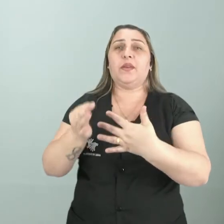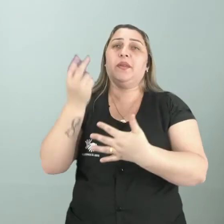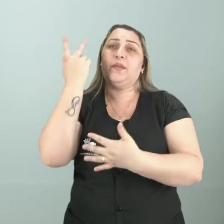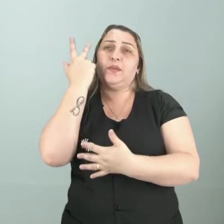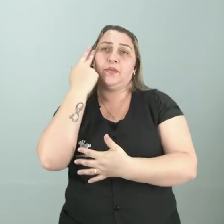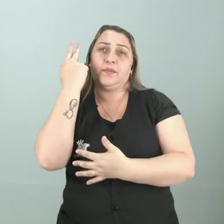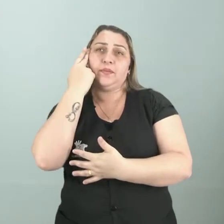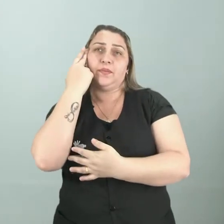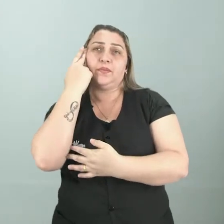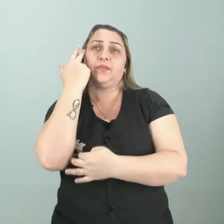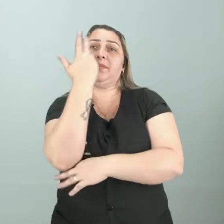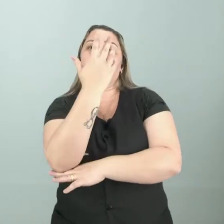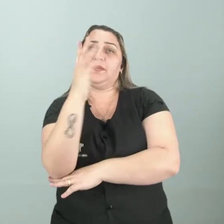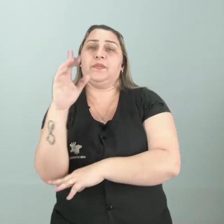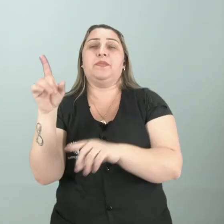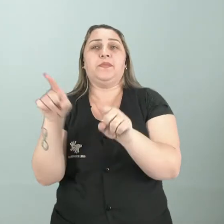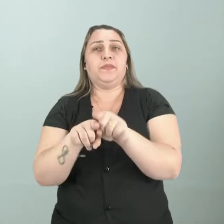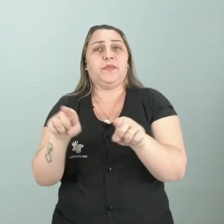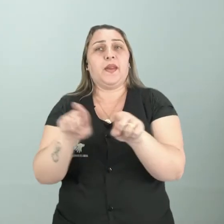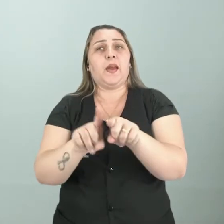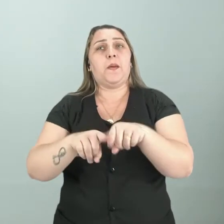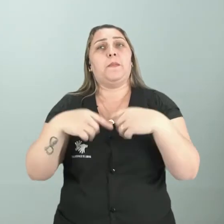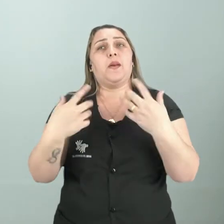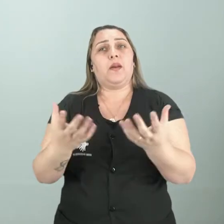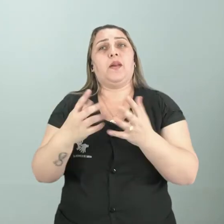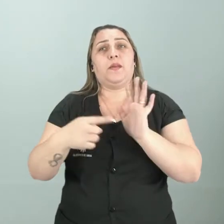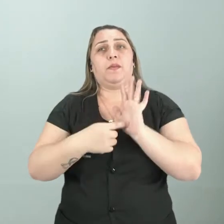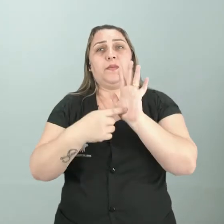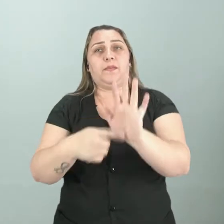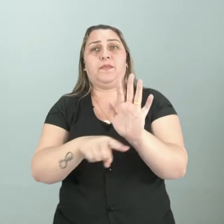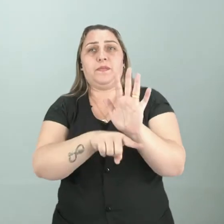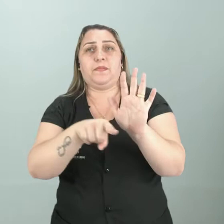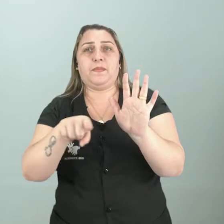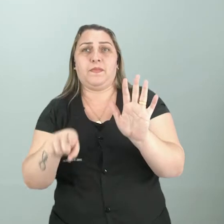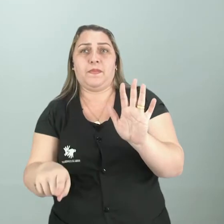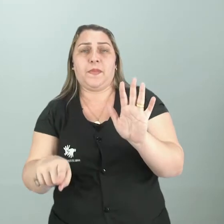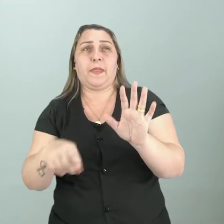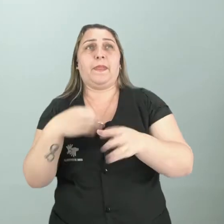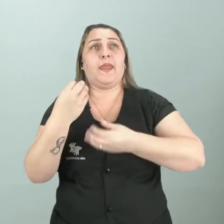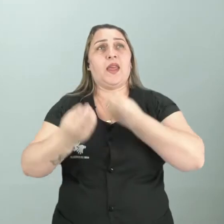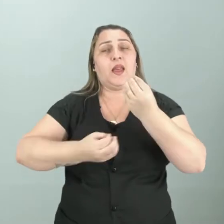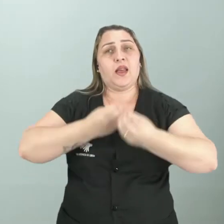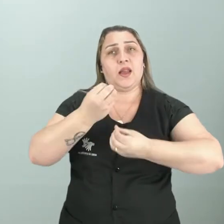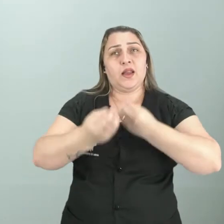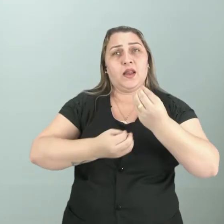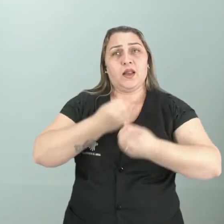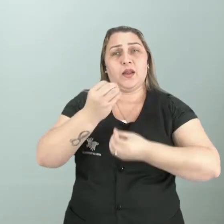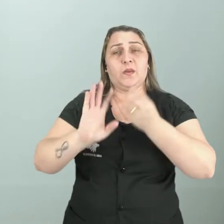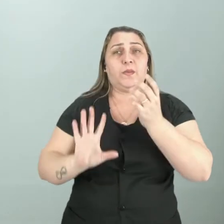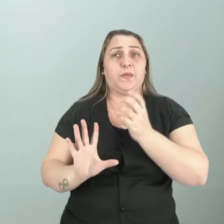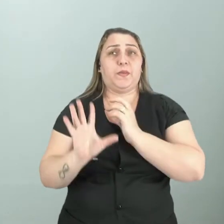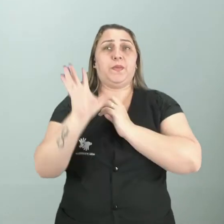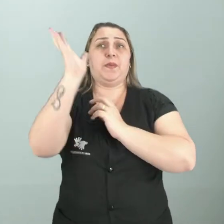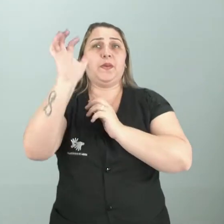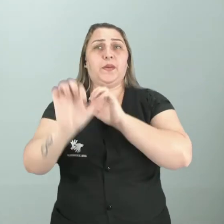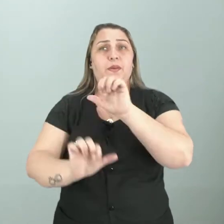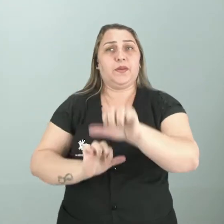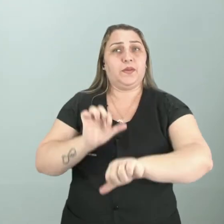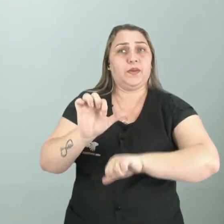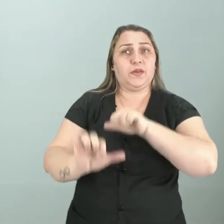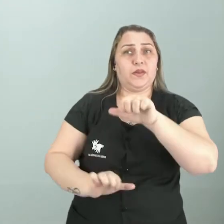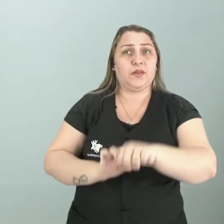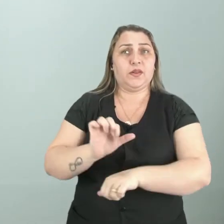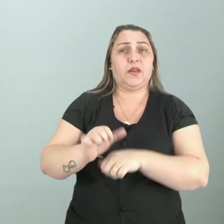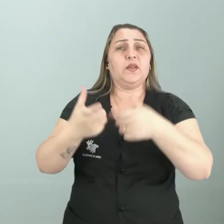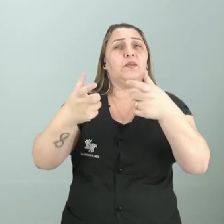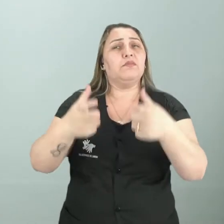também natural. Mas o que eu quero mostrar para vocês é como acontece a modificação